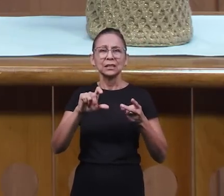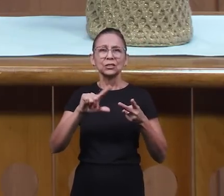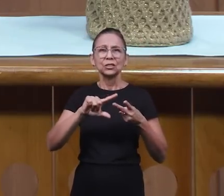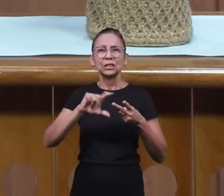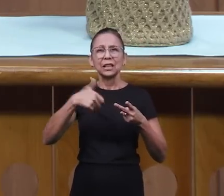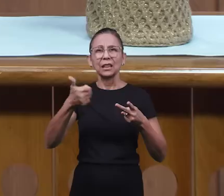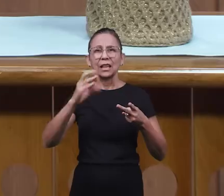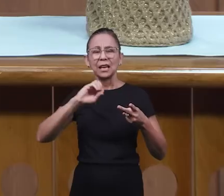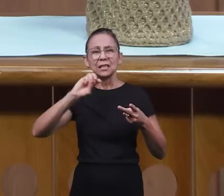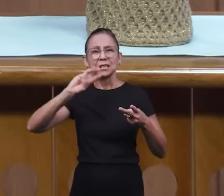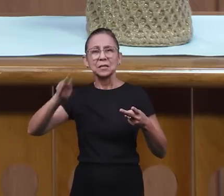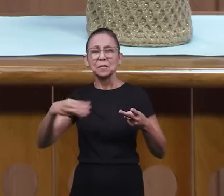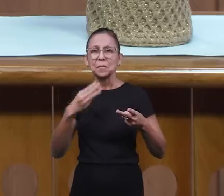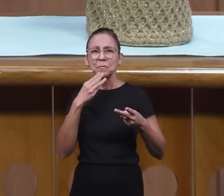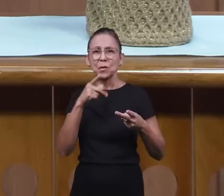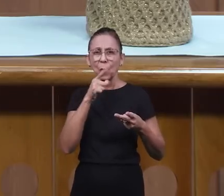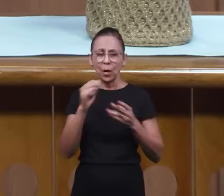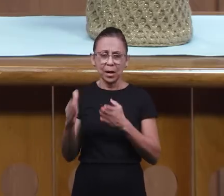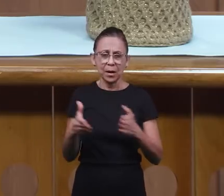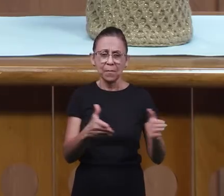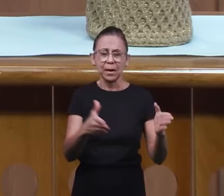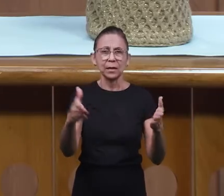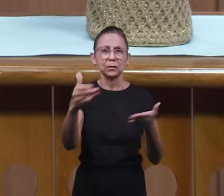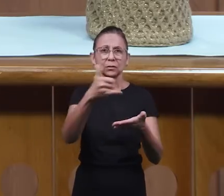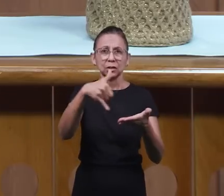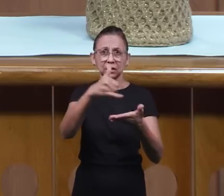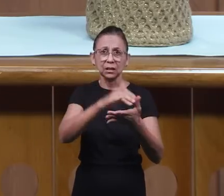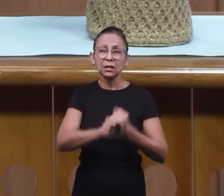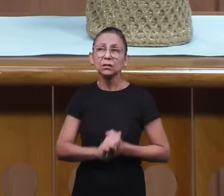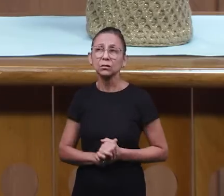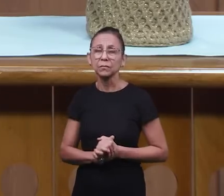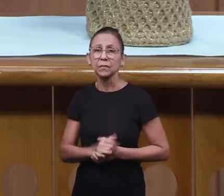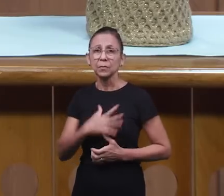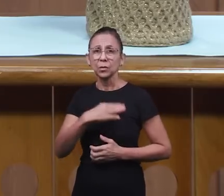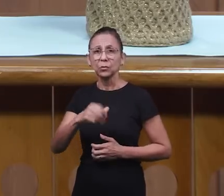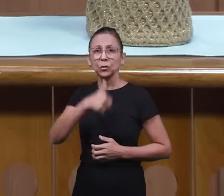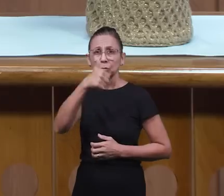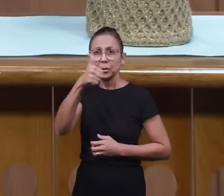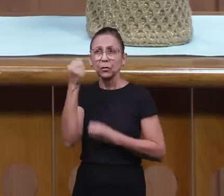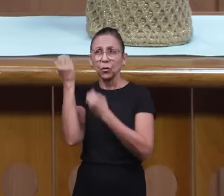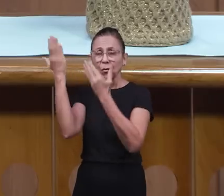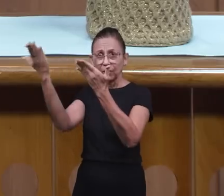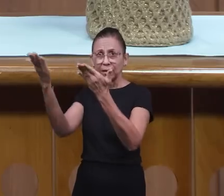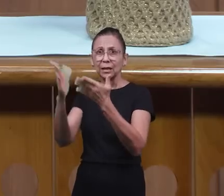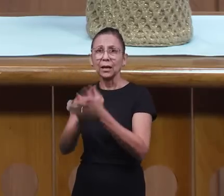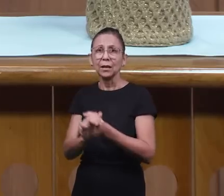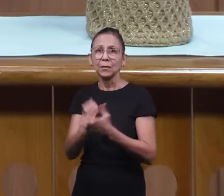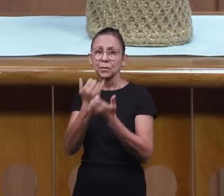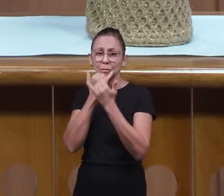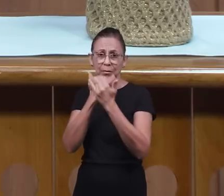de azeite. Darei meu primogênito pela minha transgressão? São perguntas. Darei o fruto do meu ventre pelo pecado da minha